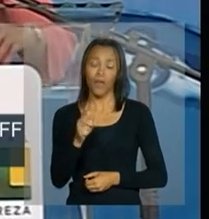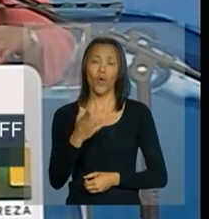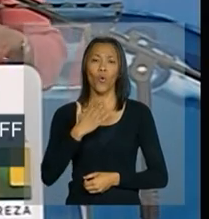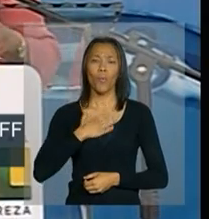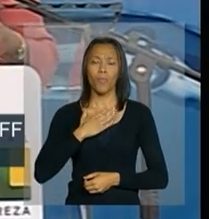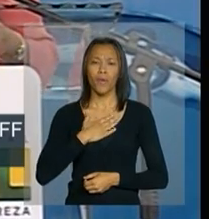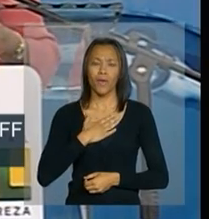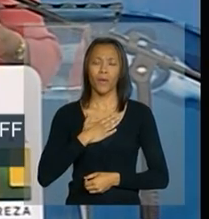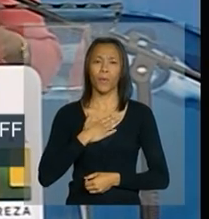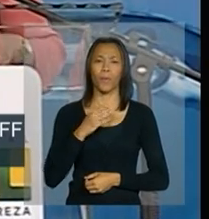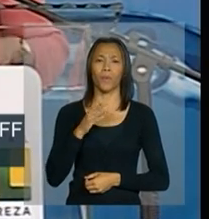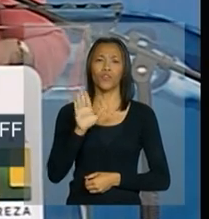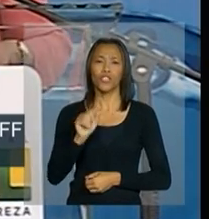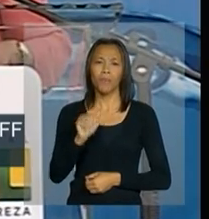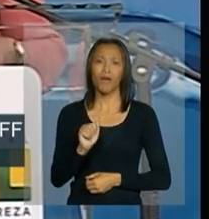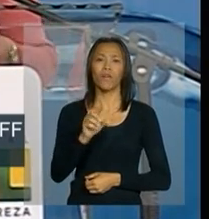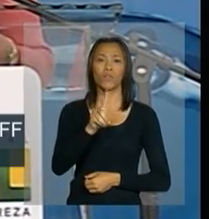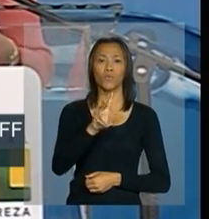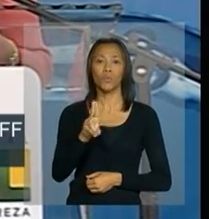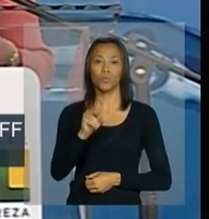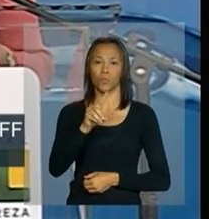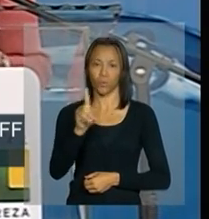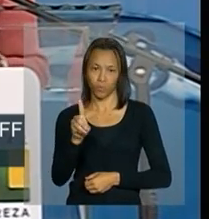o apelido dele era Dudu,